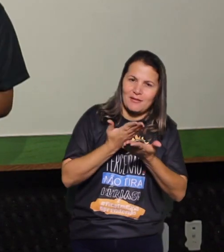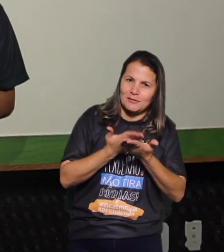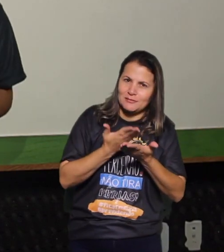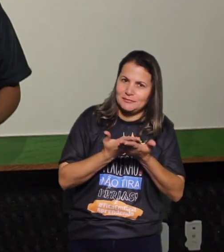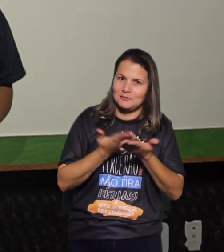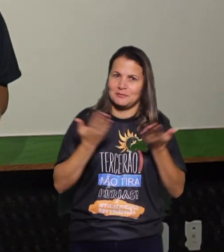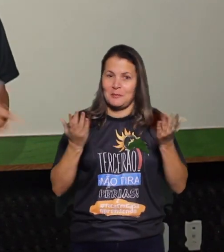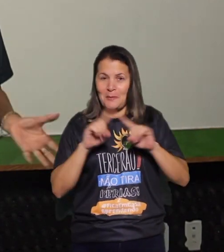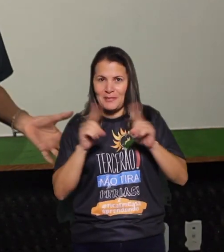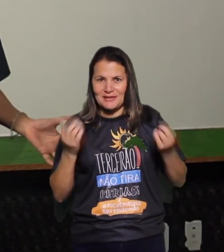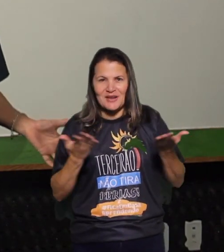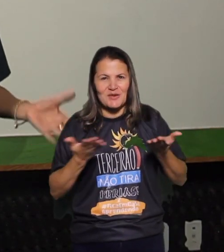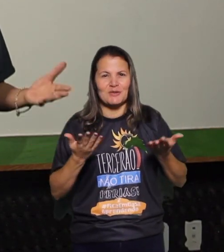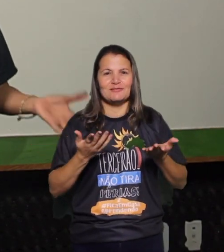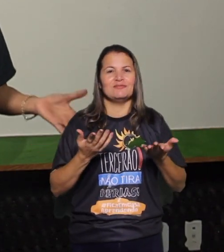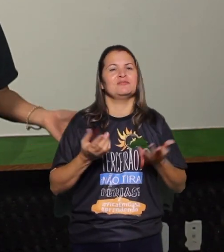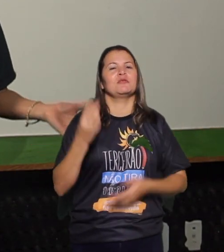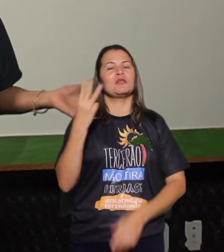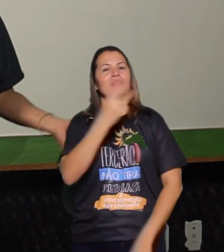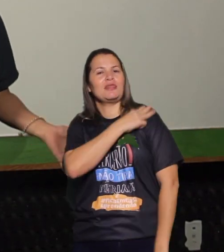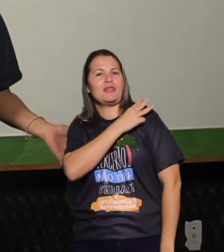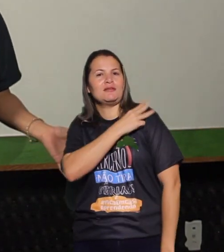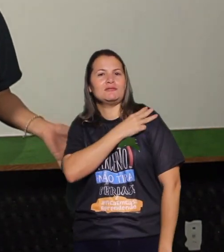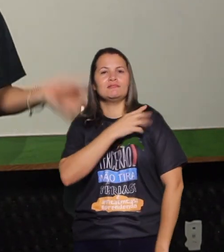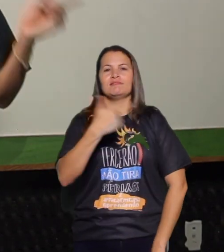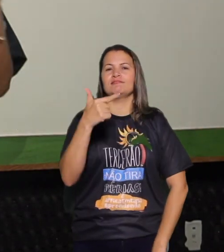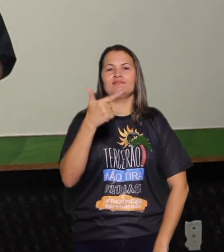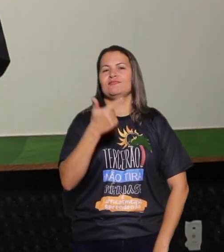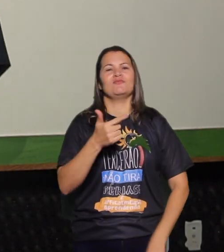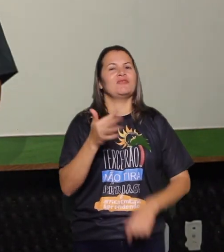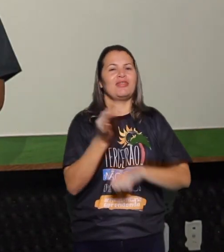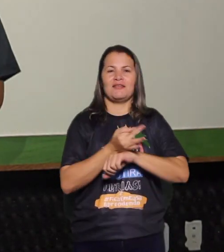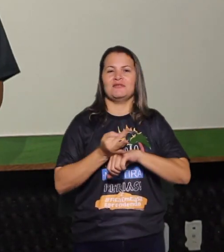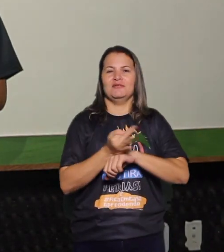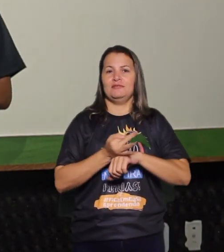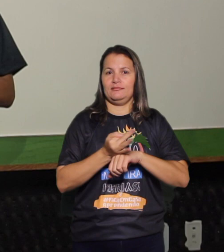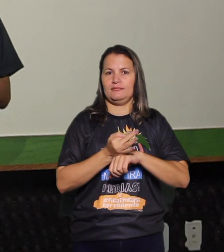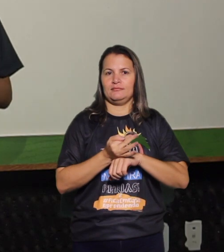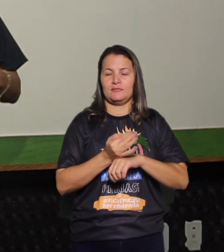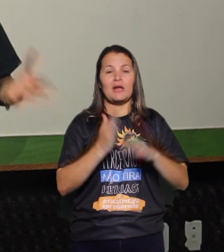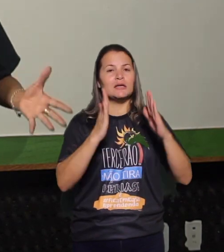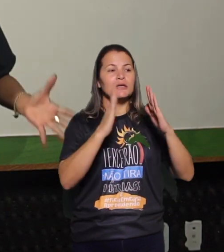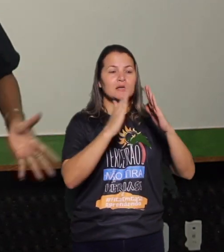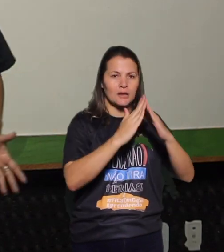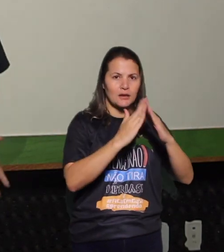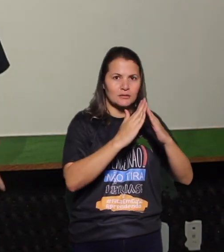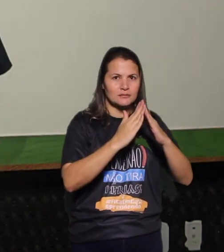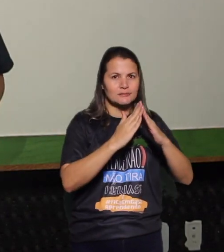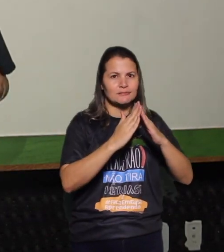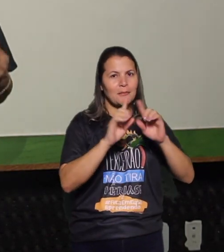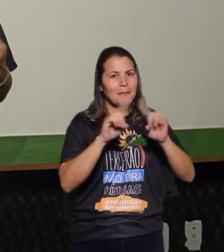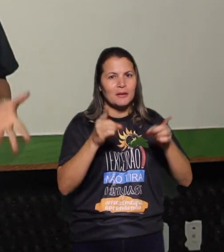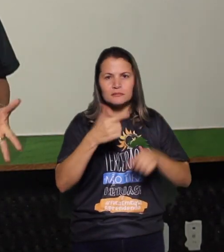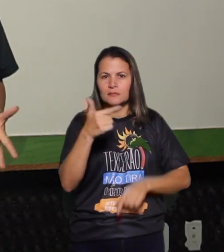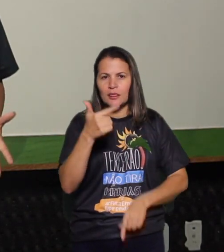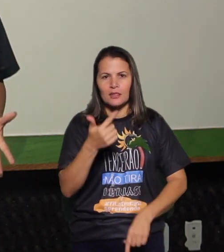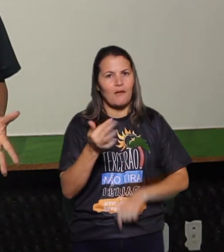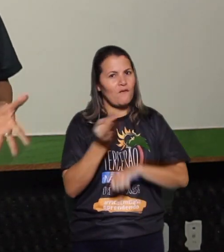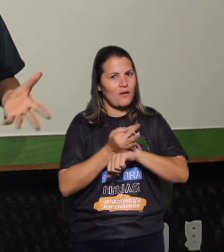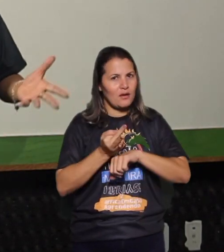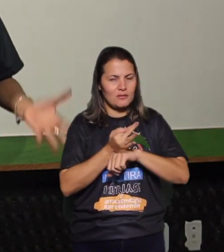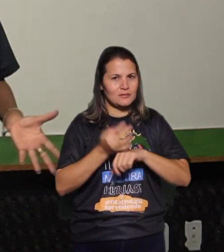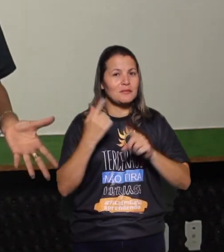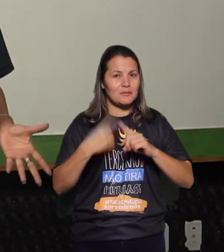Desta vez, o programa Terceirão não tira férias. Estamos em casa, mas nada de férias. Afinal de